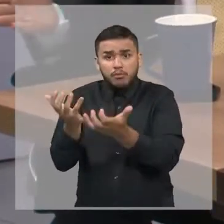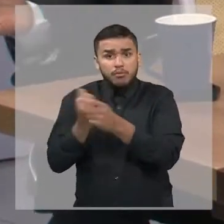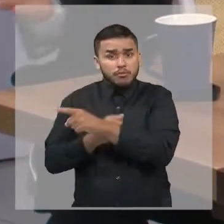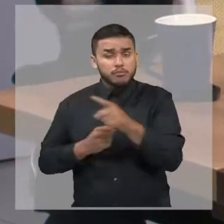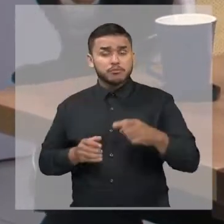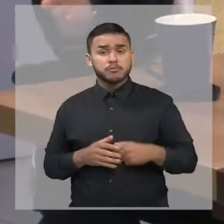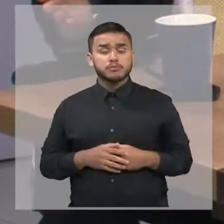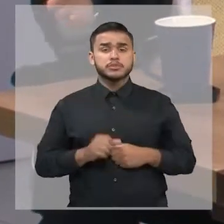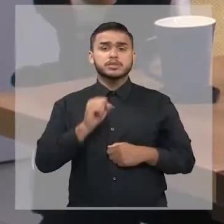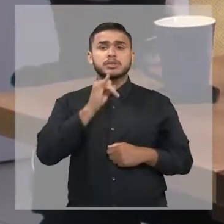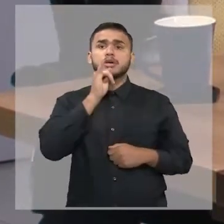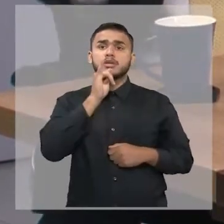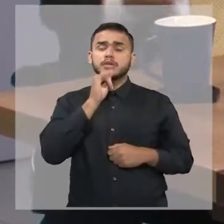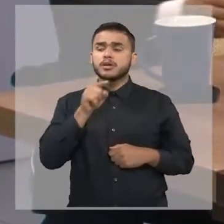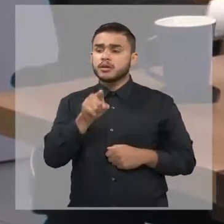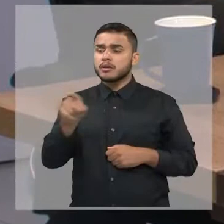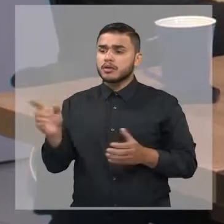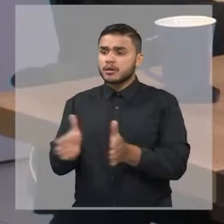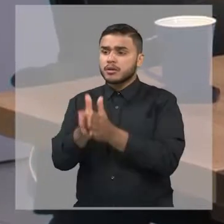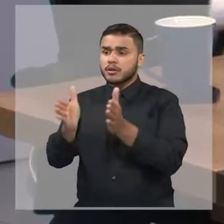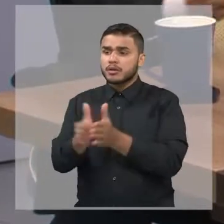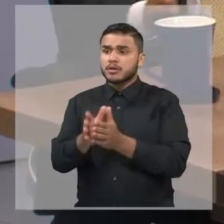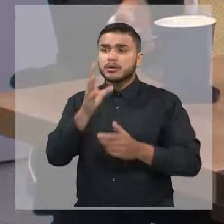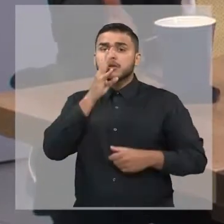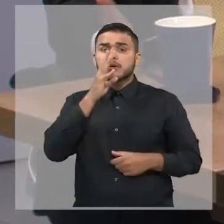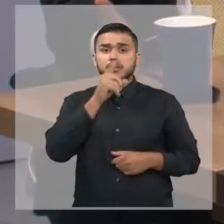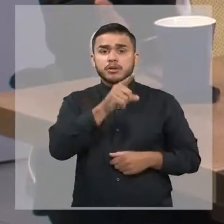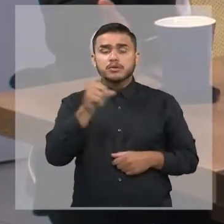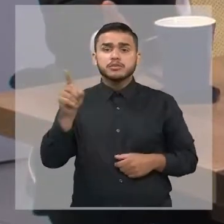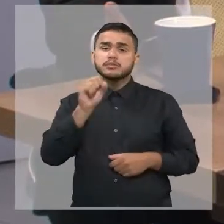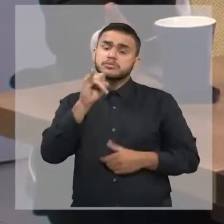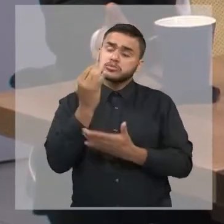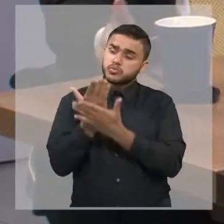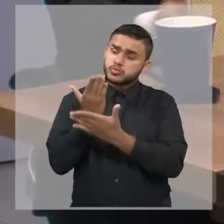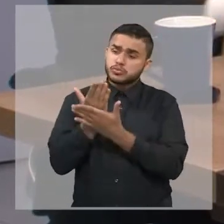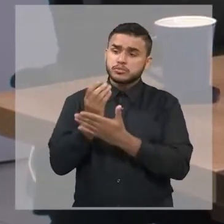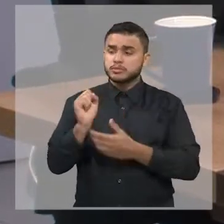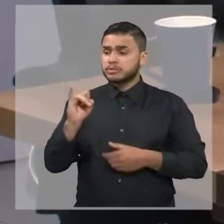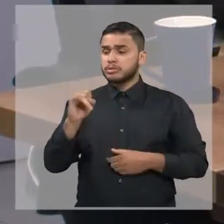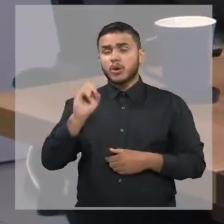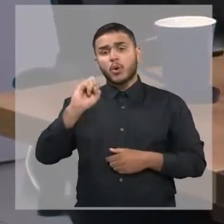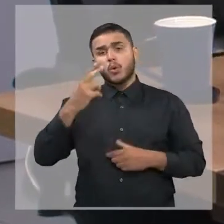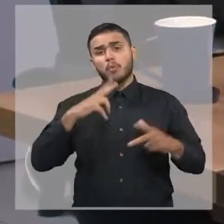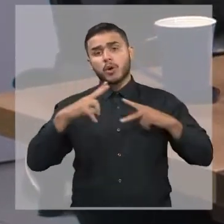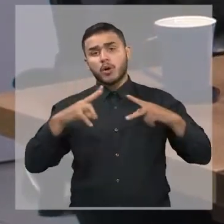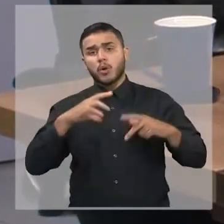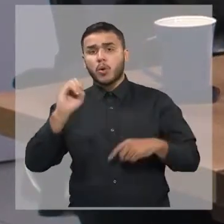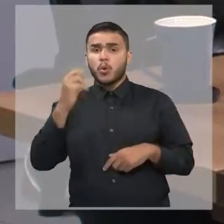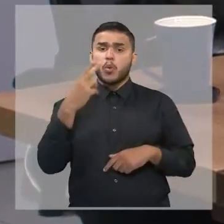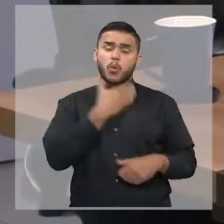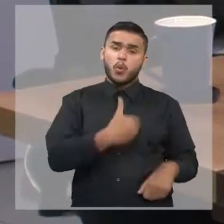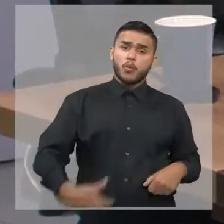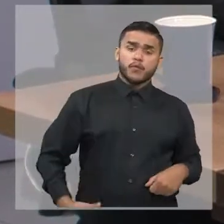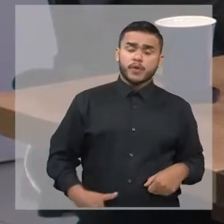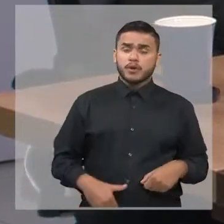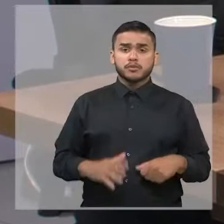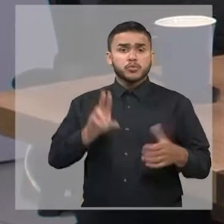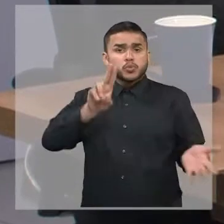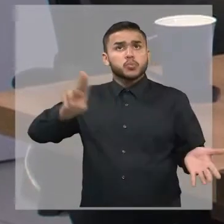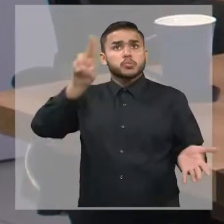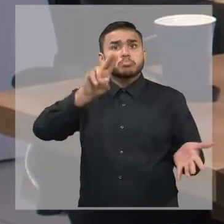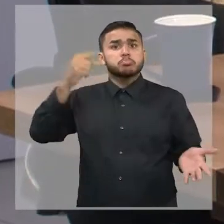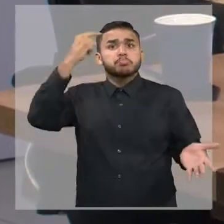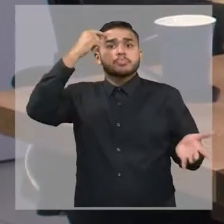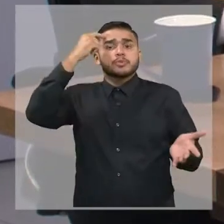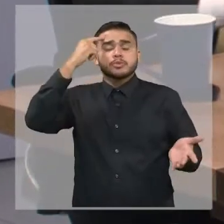indiferente. Você concorda comigo que é indiferente? Quem está nos ouvindo aqui, se ele vai estudar numa universidade estatal ou uma universidade pago pelo Estado, me parece que